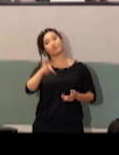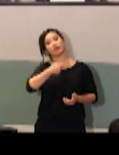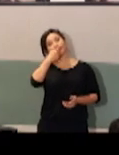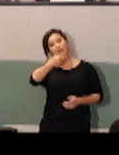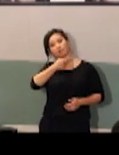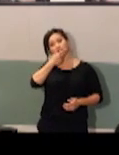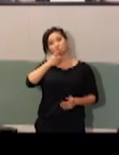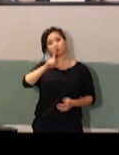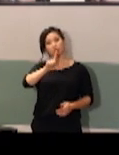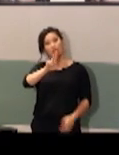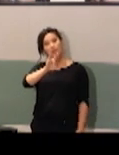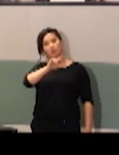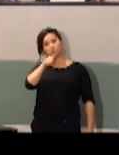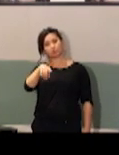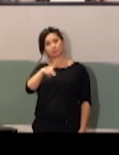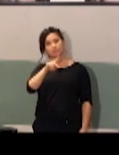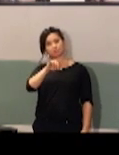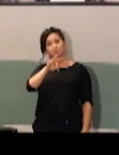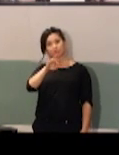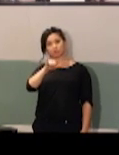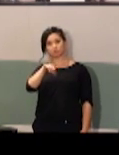candidato Luiz Pittman.